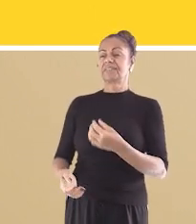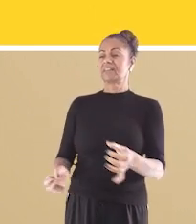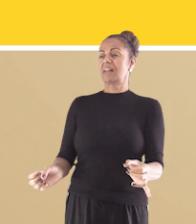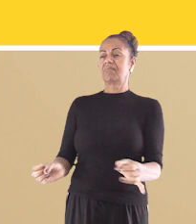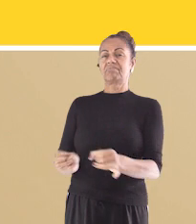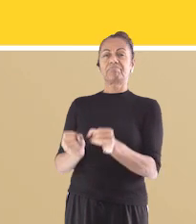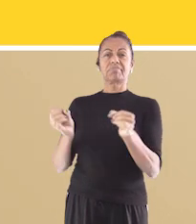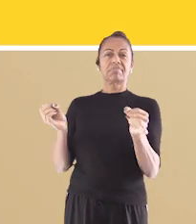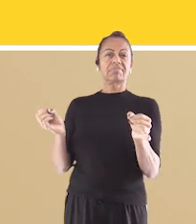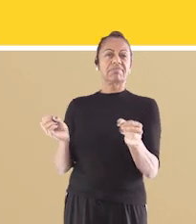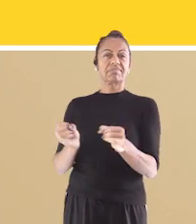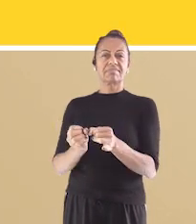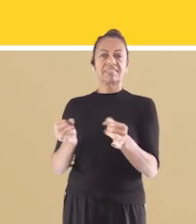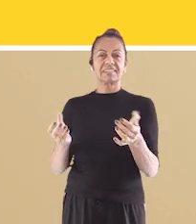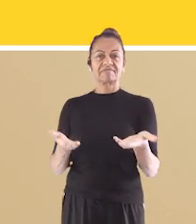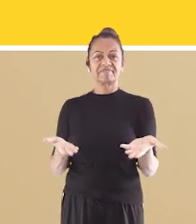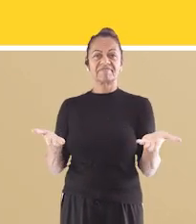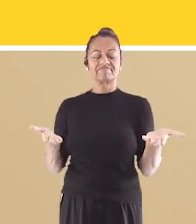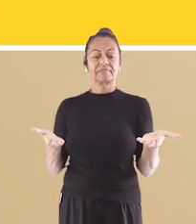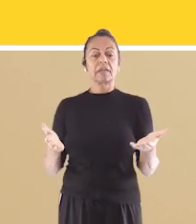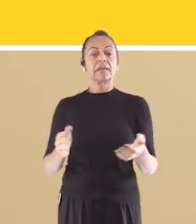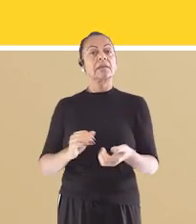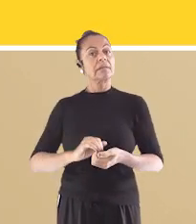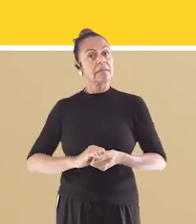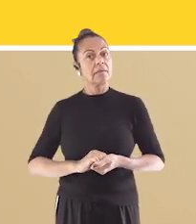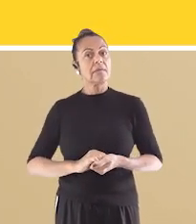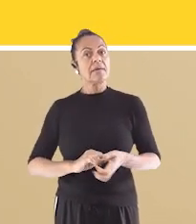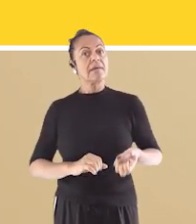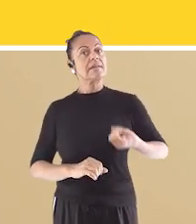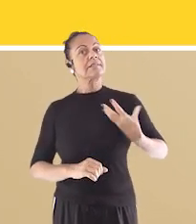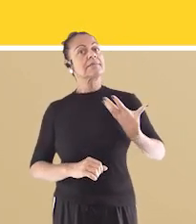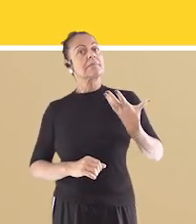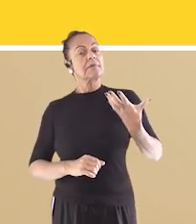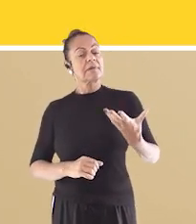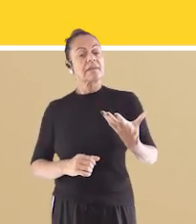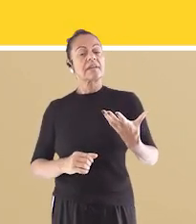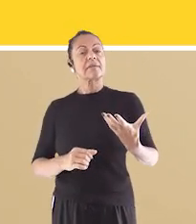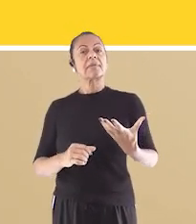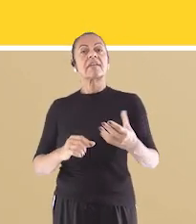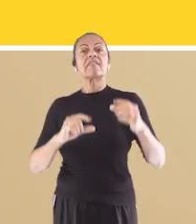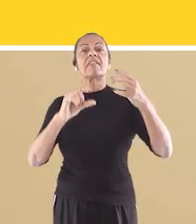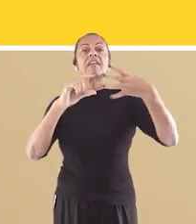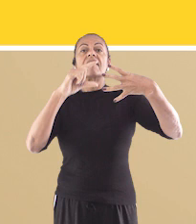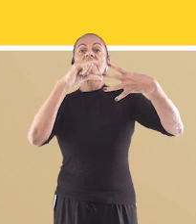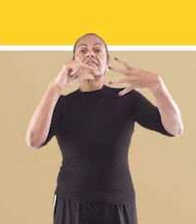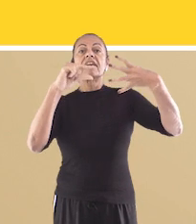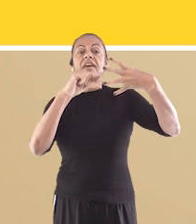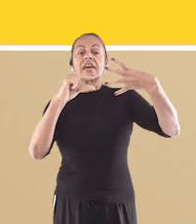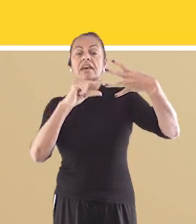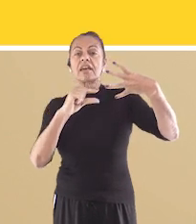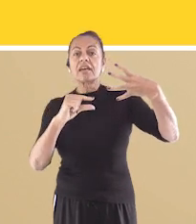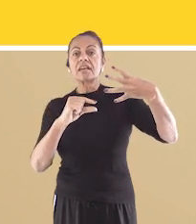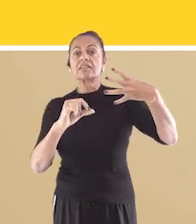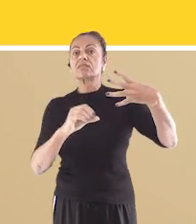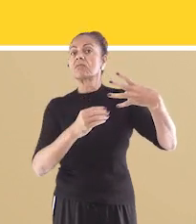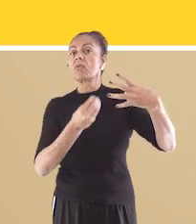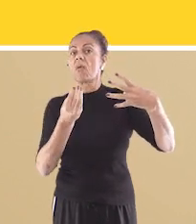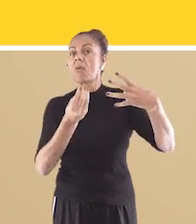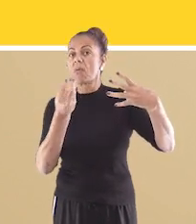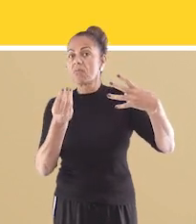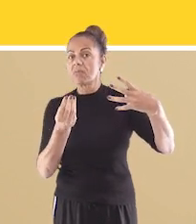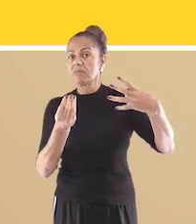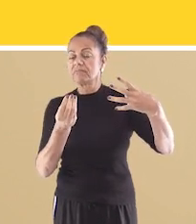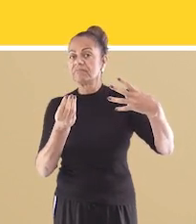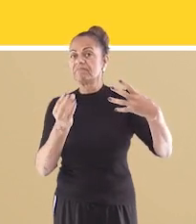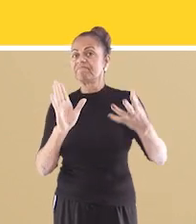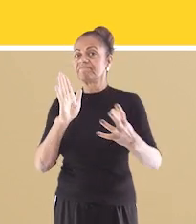poema. Quantos versos e quantas estrofes possui esse poema? 7 versos e